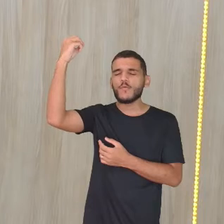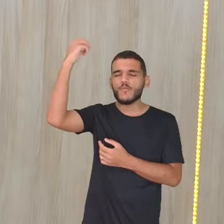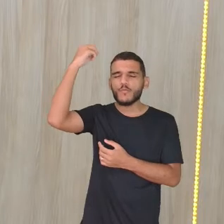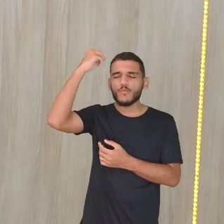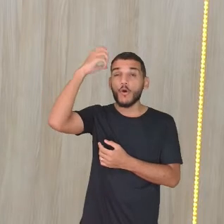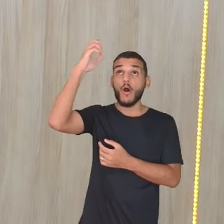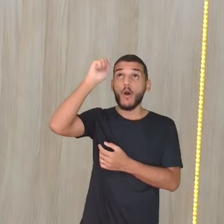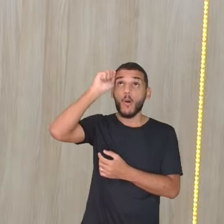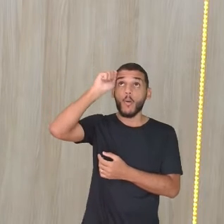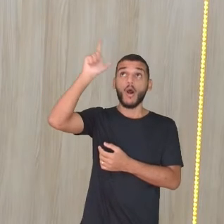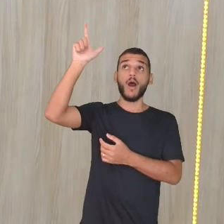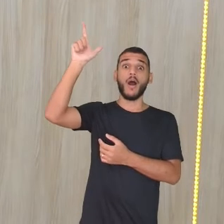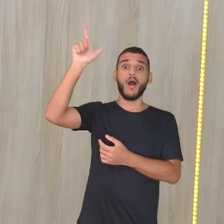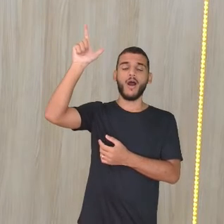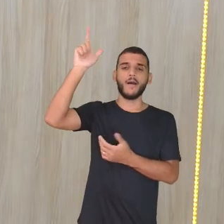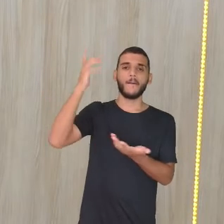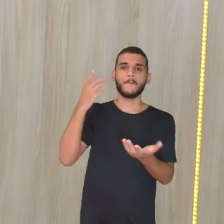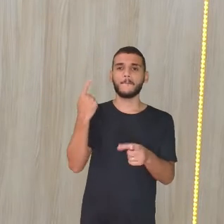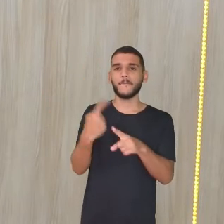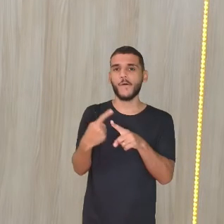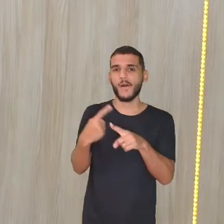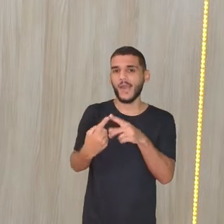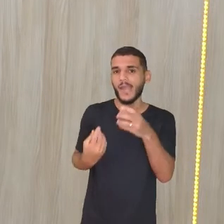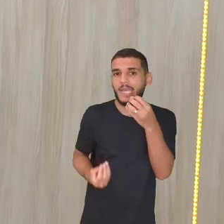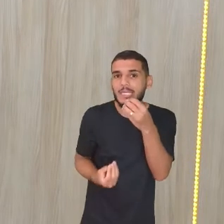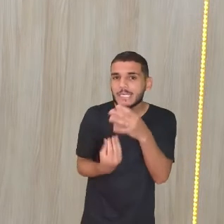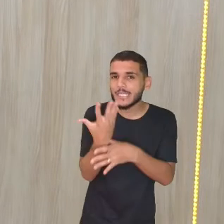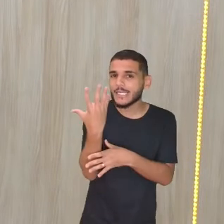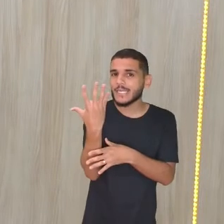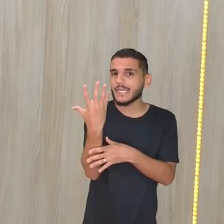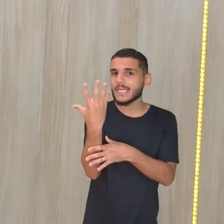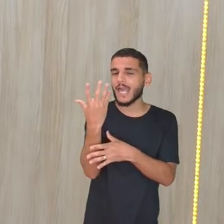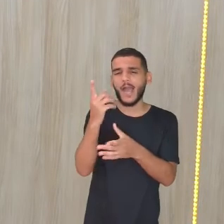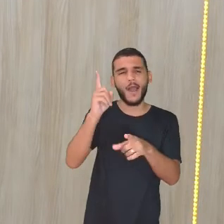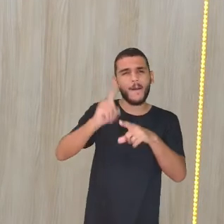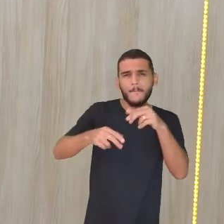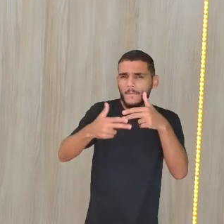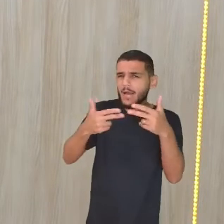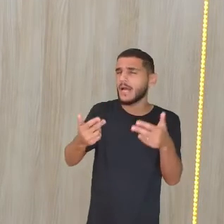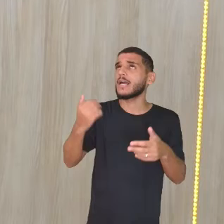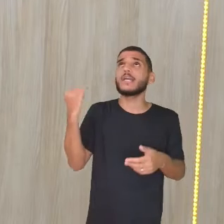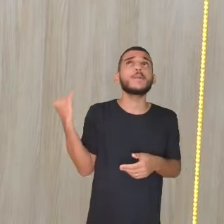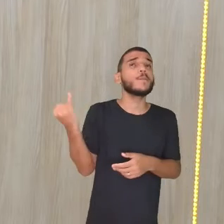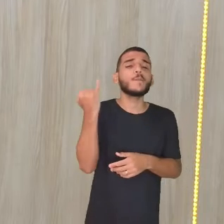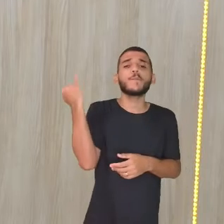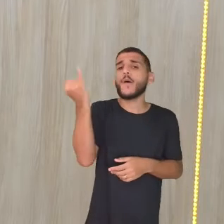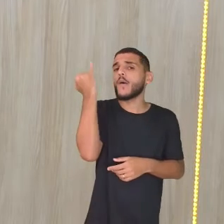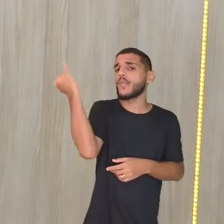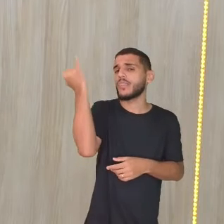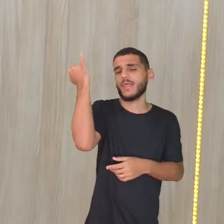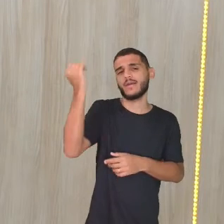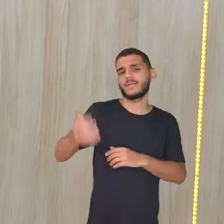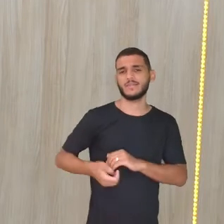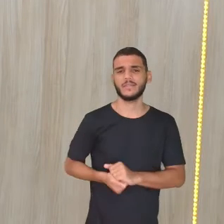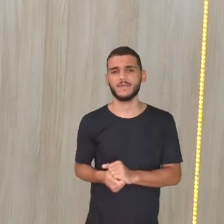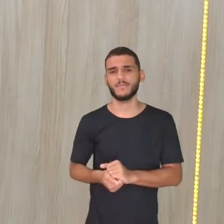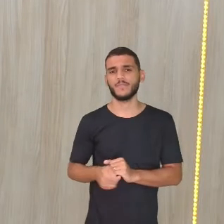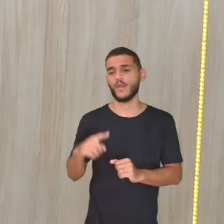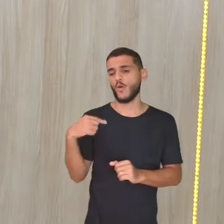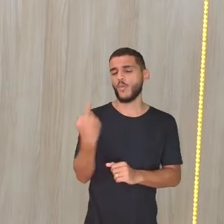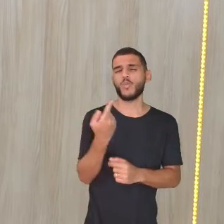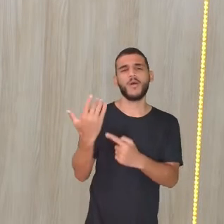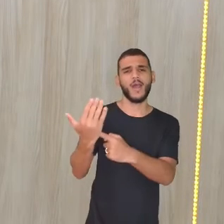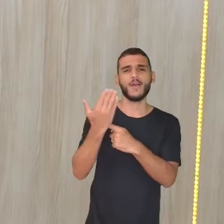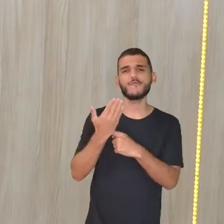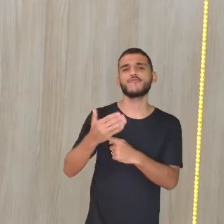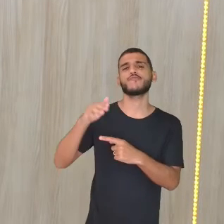um material tão legal, utilizar um gênero que nos ajuda, não é, na alfabetização, na